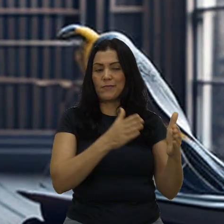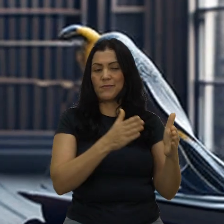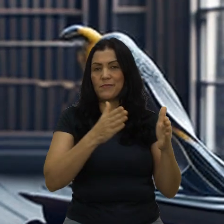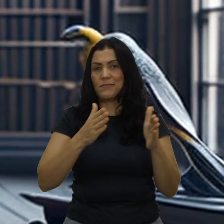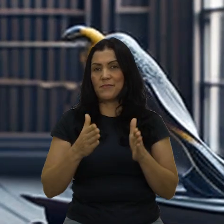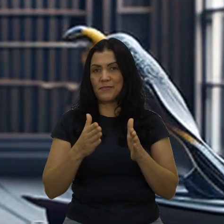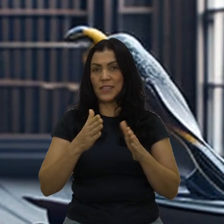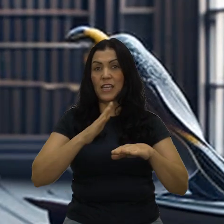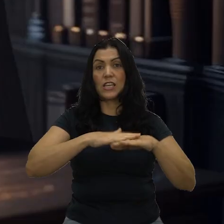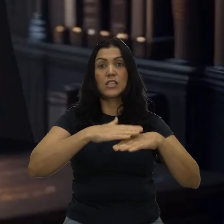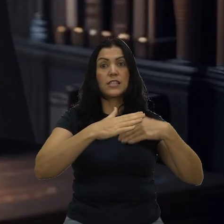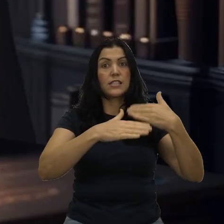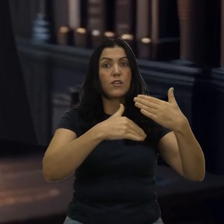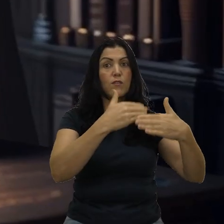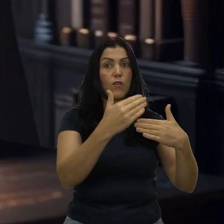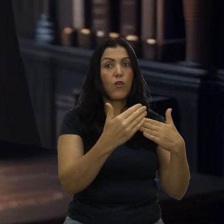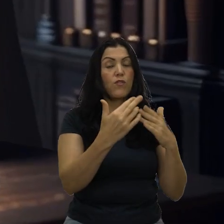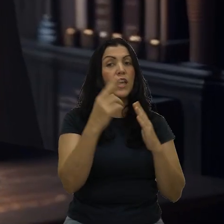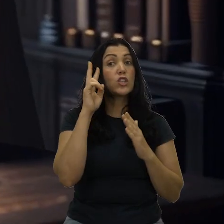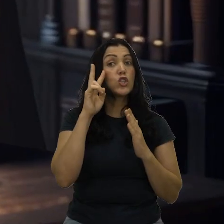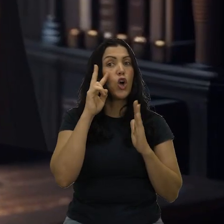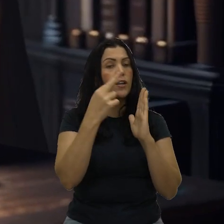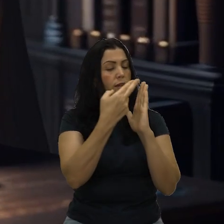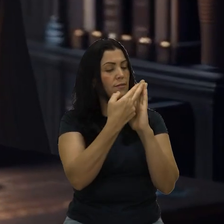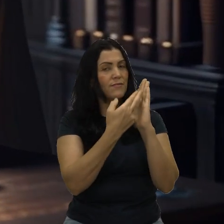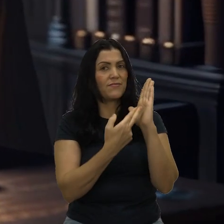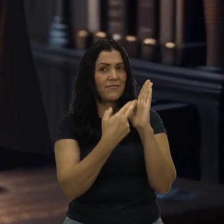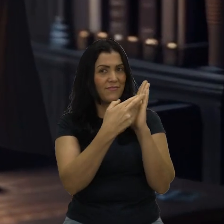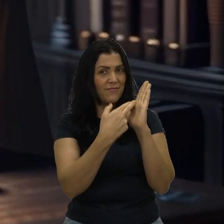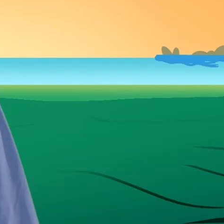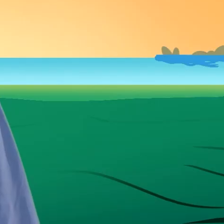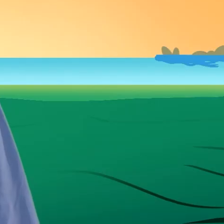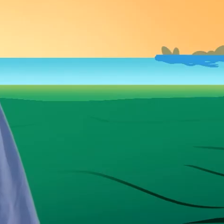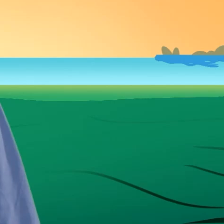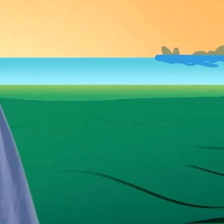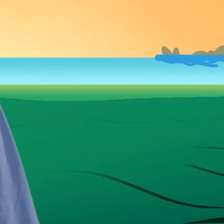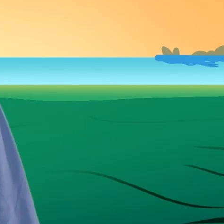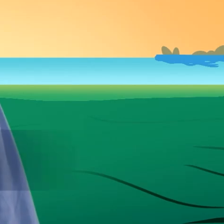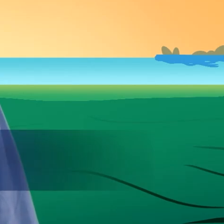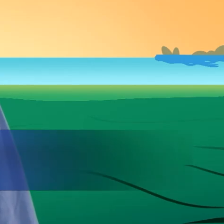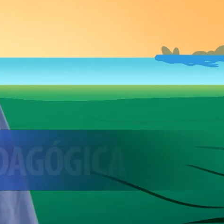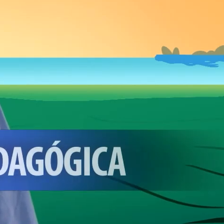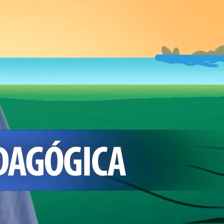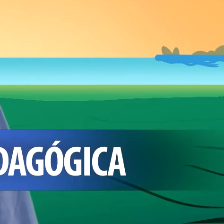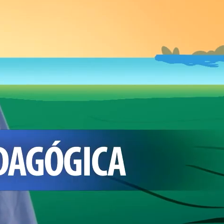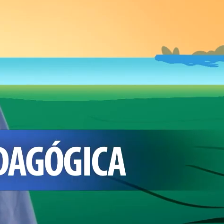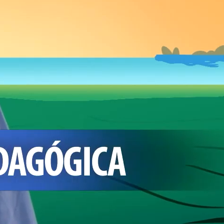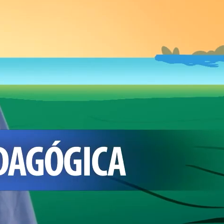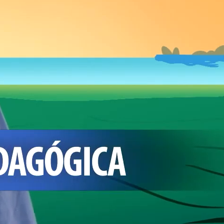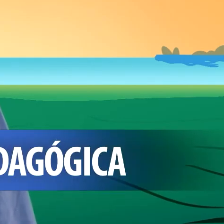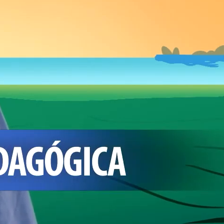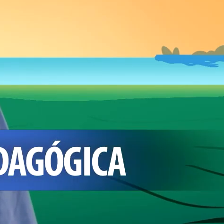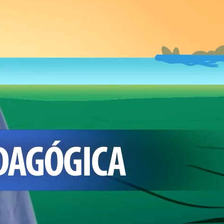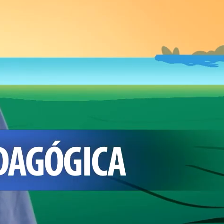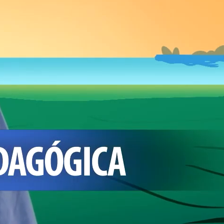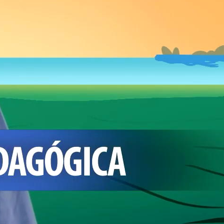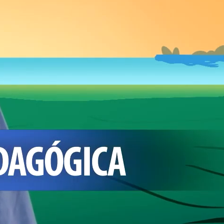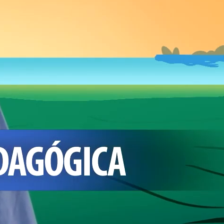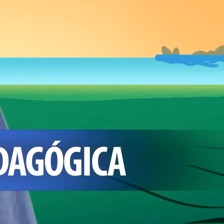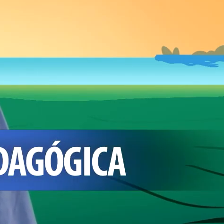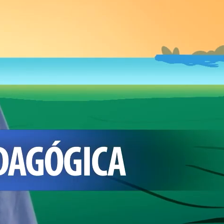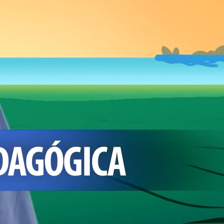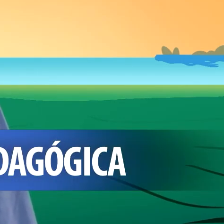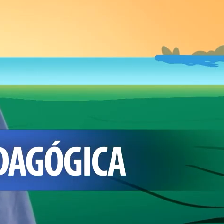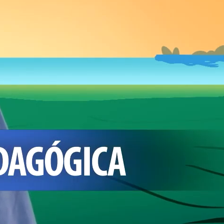para o primeiro passo: desenvolver um roteiro. Um roteiro pode ser criado a partir da adaptação da história